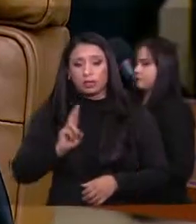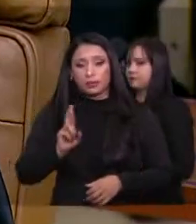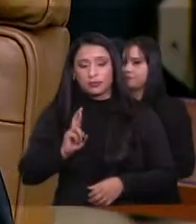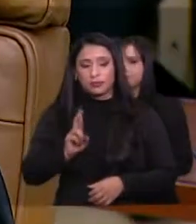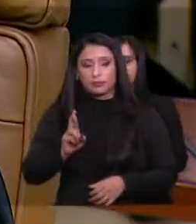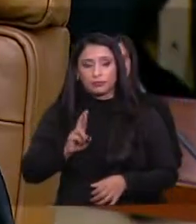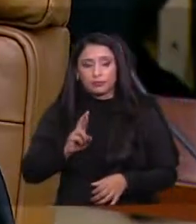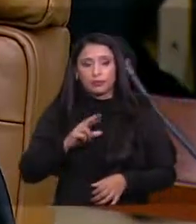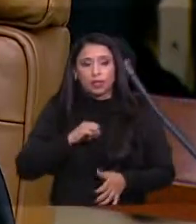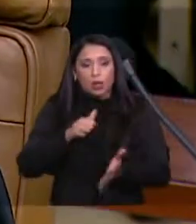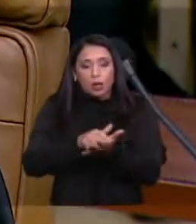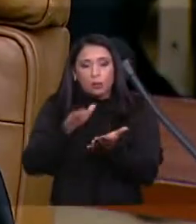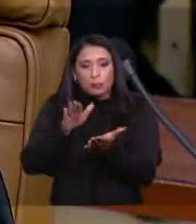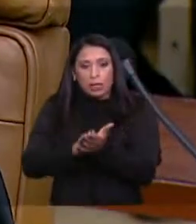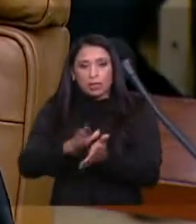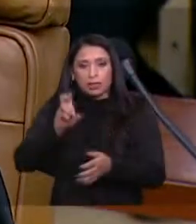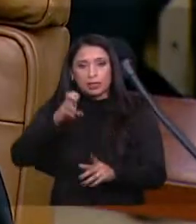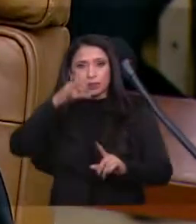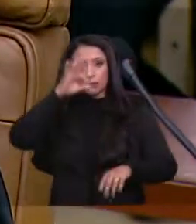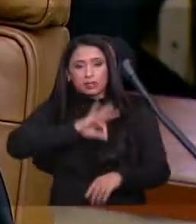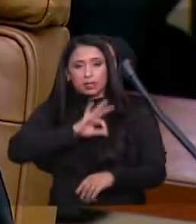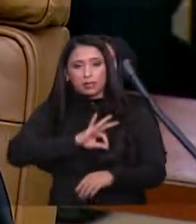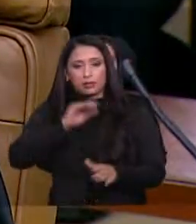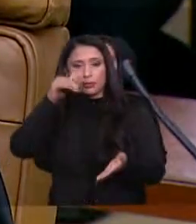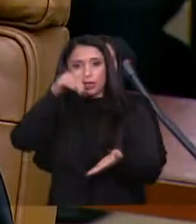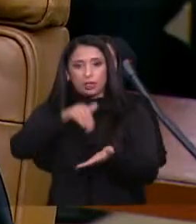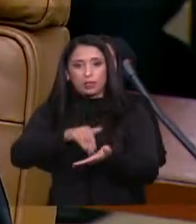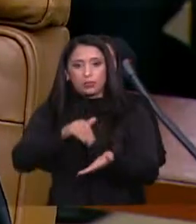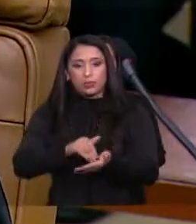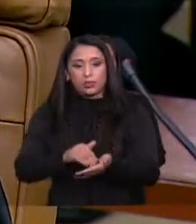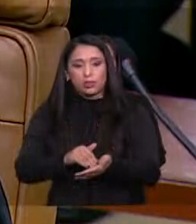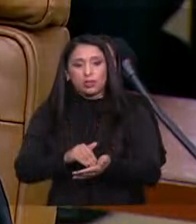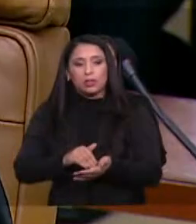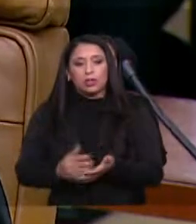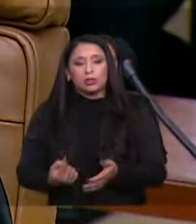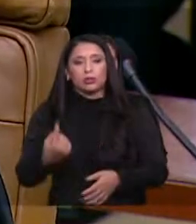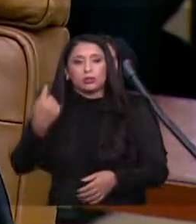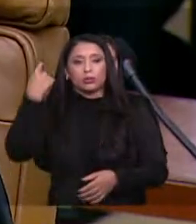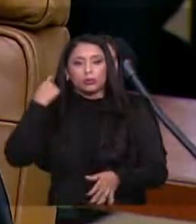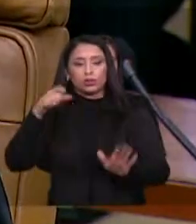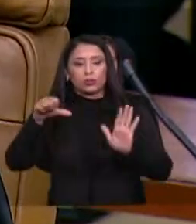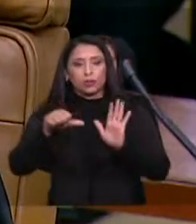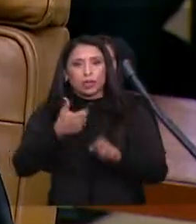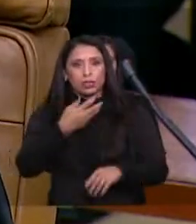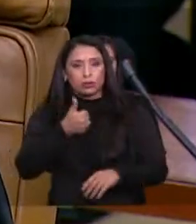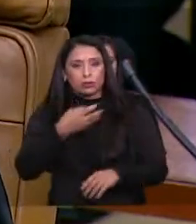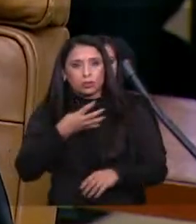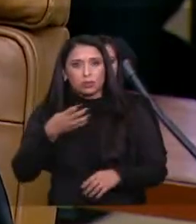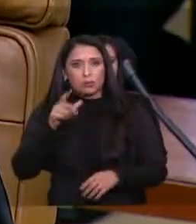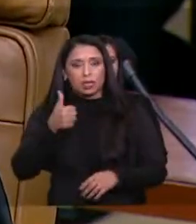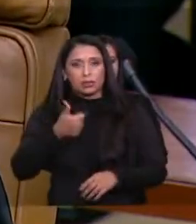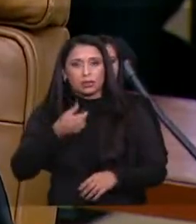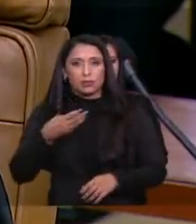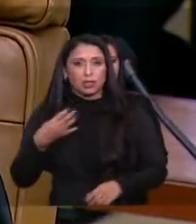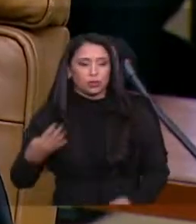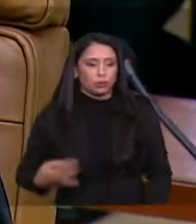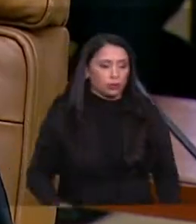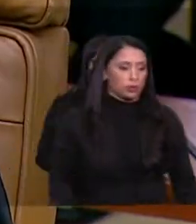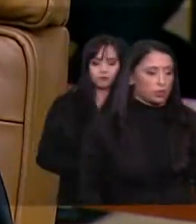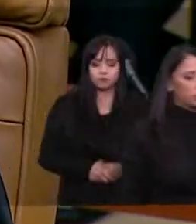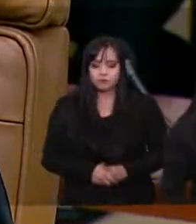fixo o valor muito em cinco salários mínimos vigentes a época do último fato seja 14 de Março de 2014